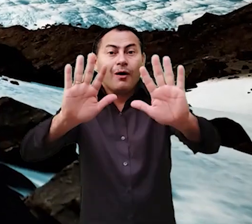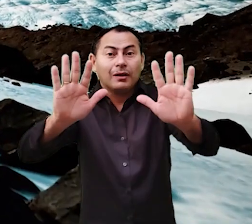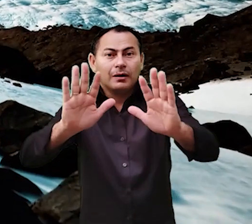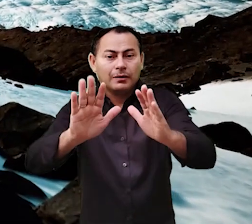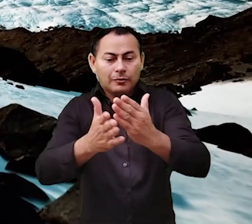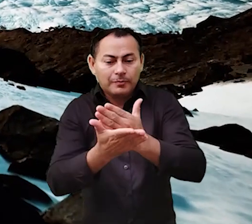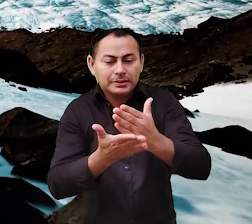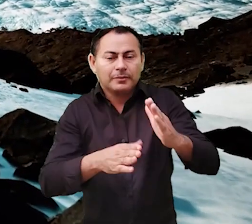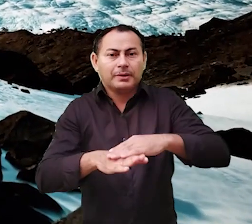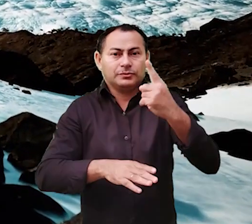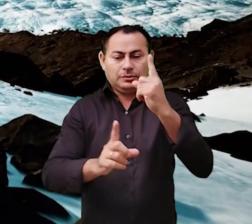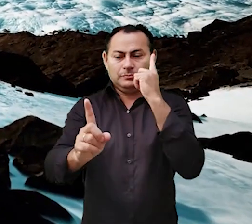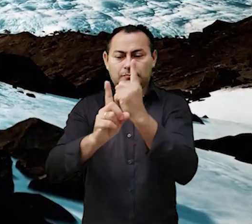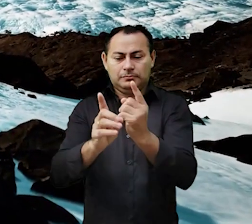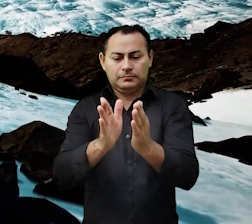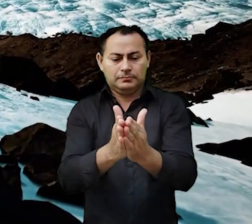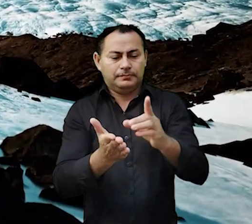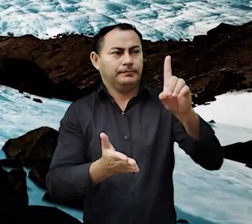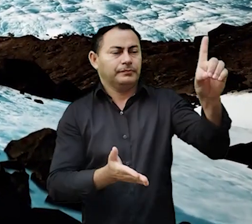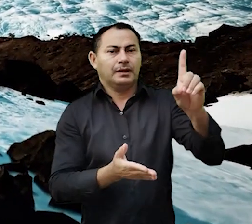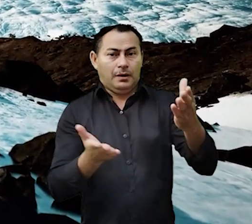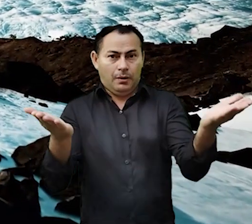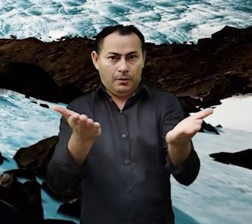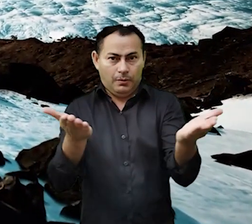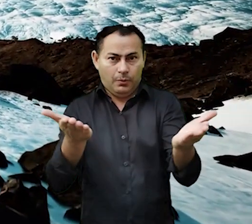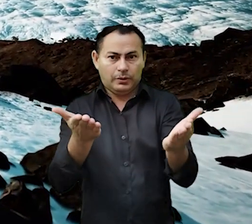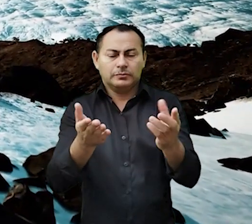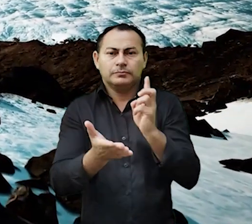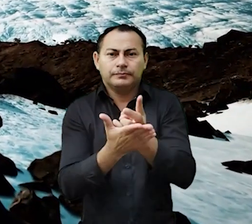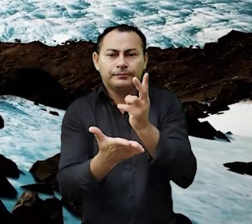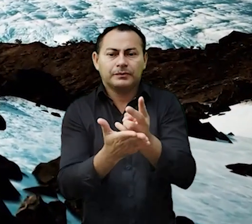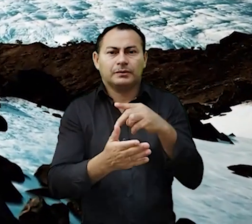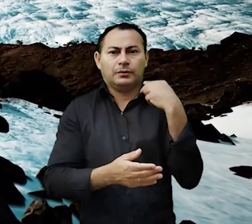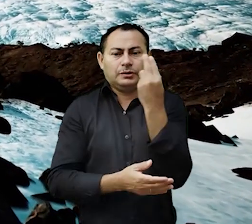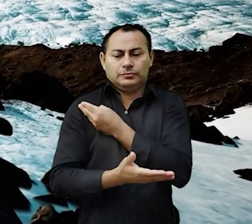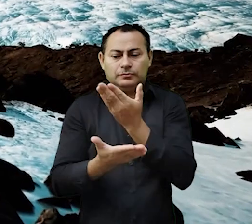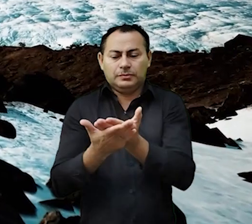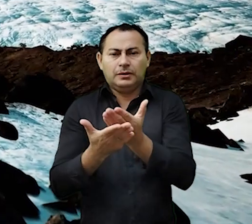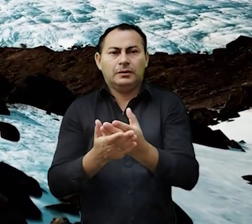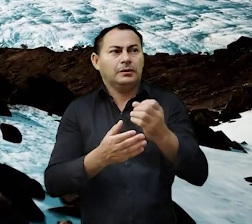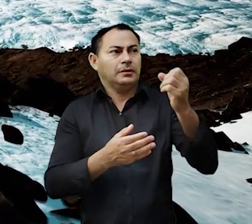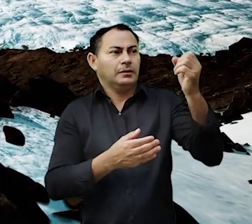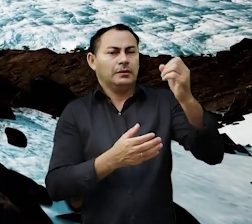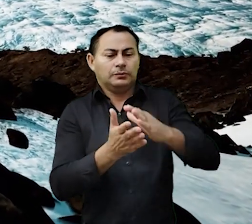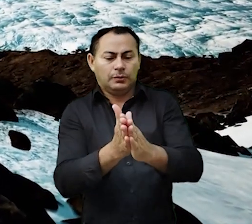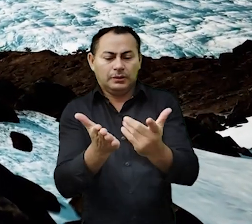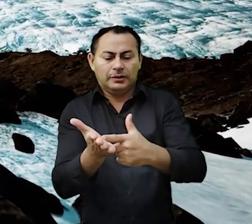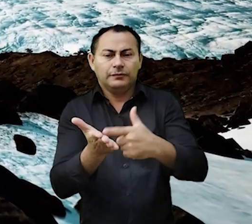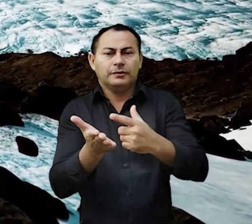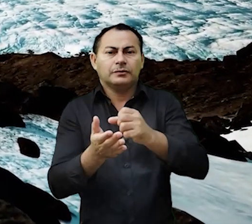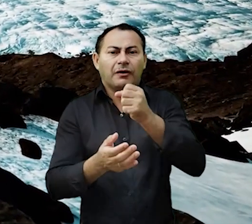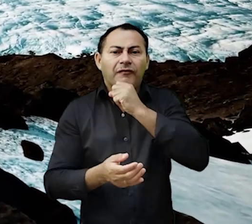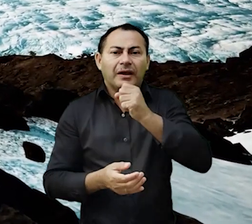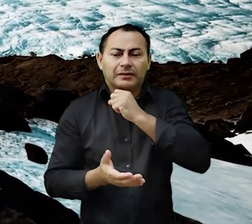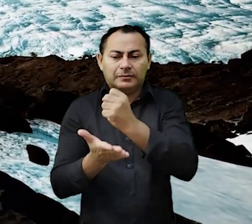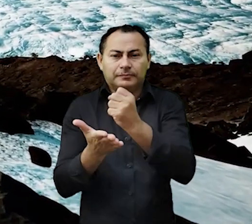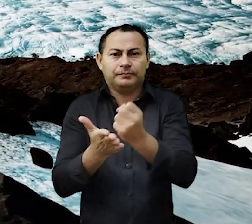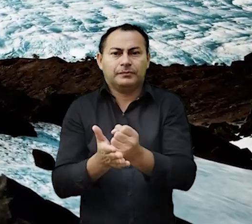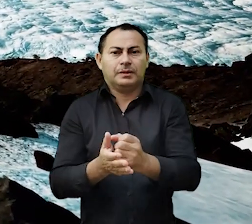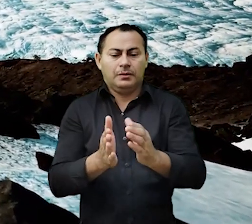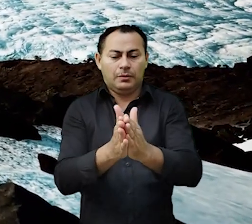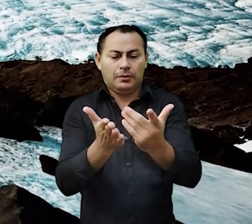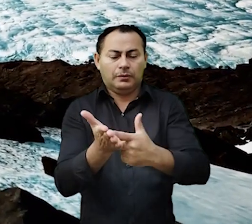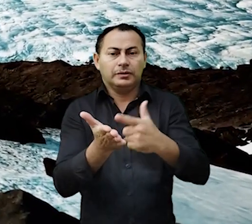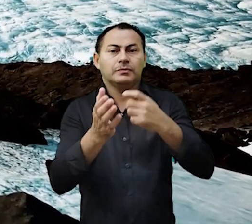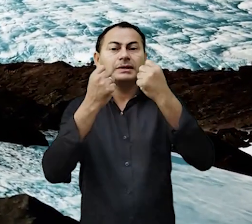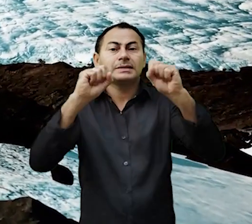Olá, estamos começando mais um encontro com a palavra e hoje vamos continuar nosso estudo no Inário Inspirado do Velho Testamento,